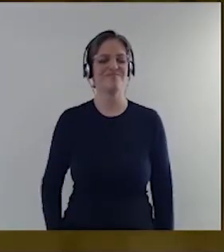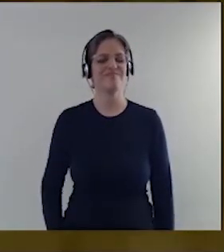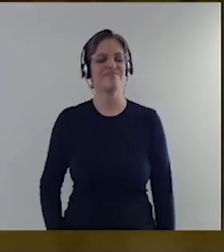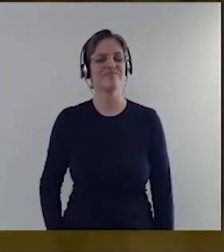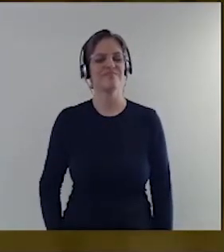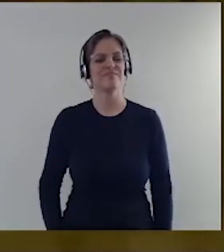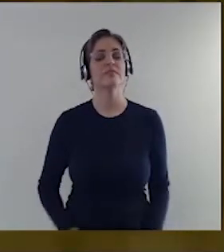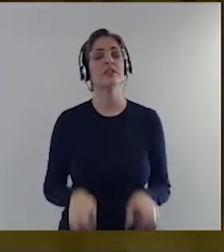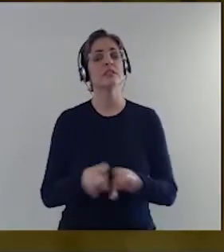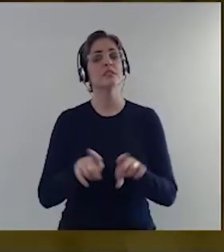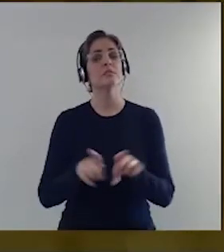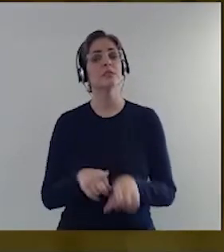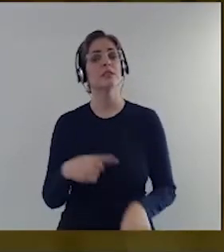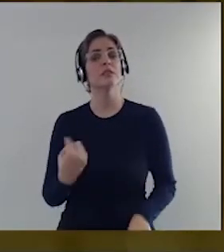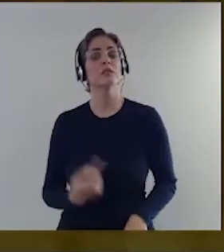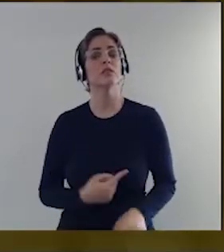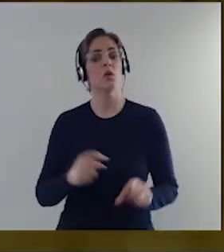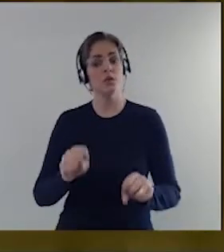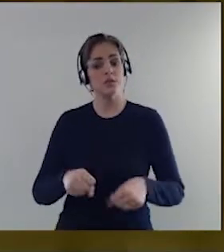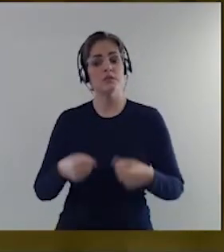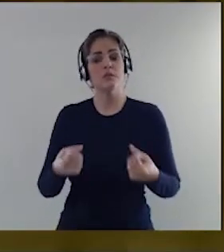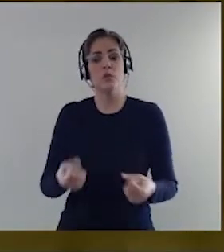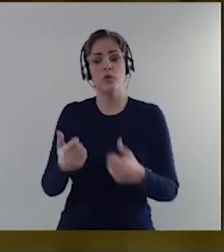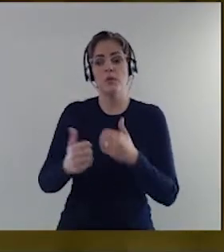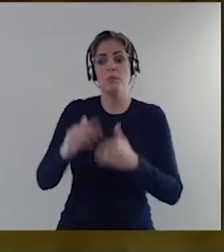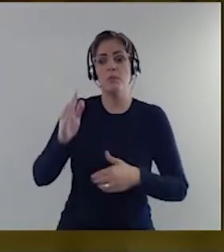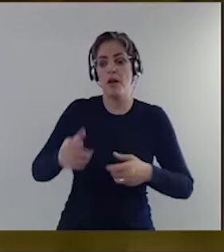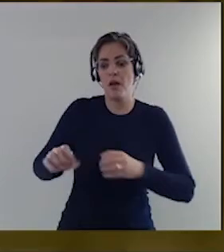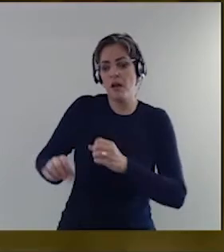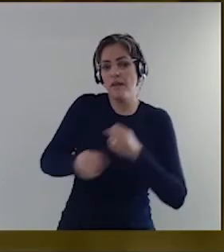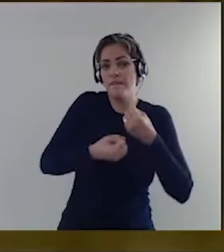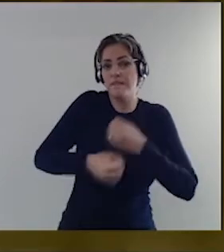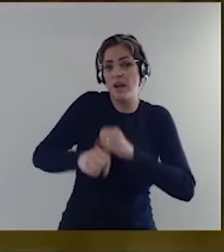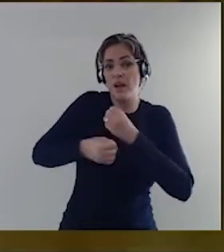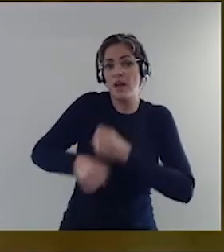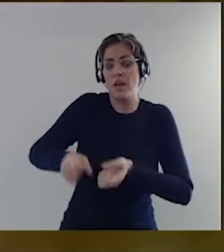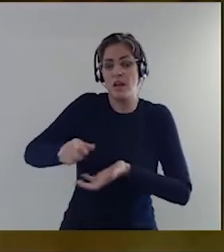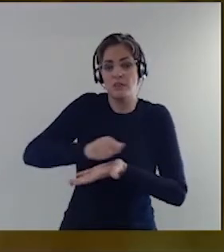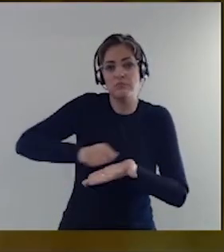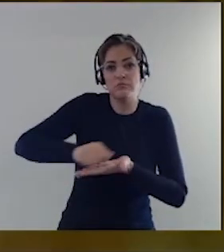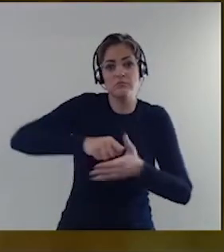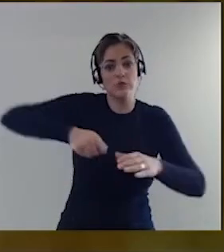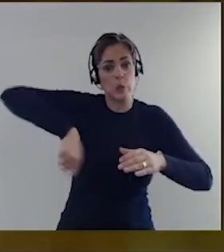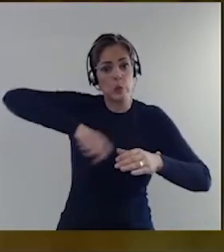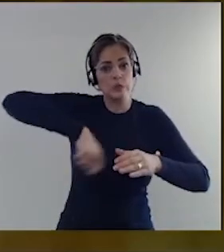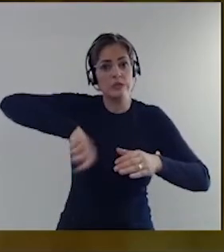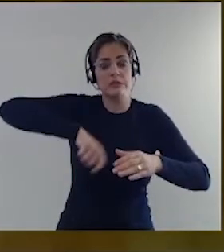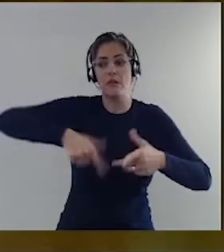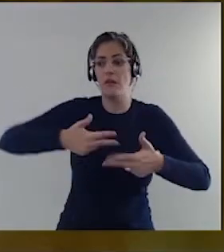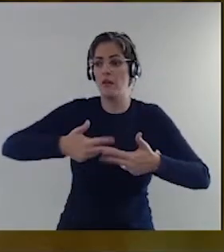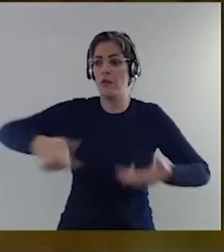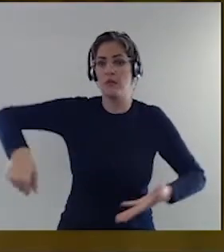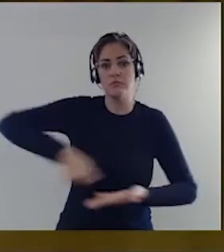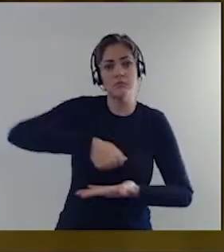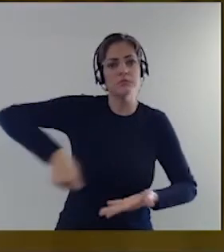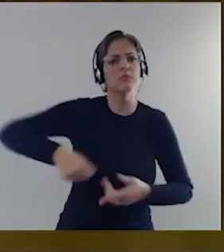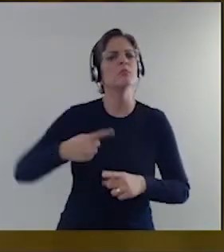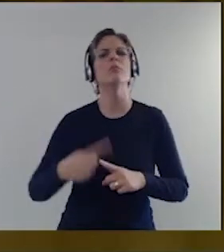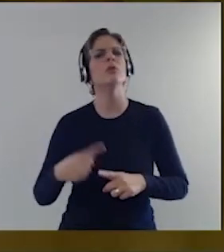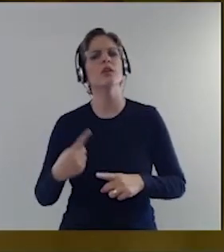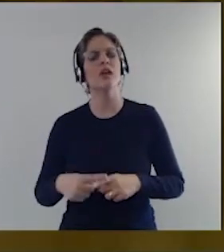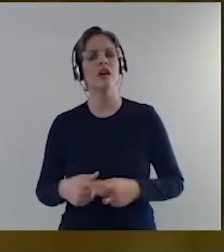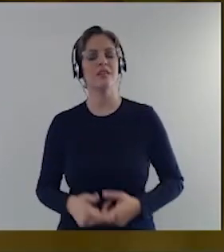Também tivemos que nos dedicar às tarefas domésticas, varrer, limpar, cozinhar, limpar. Mas por que tudo